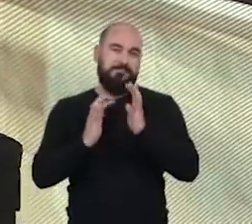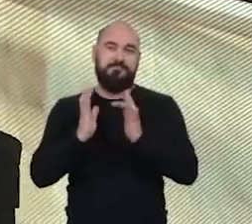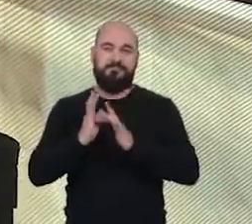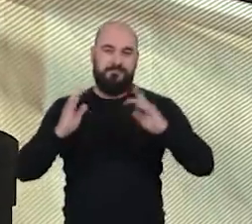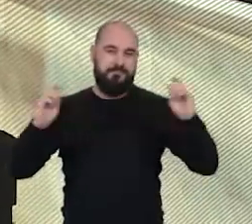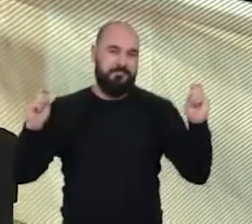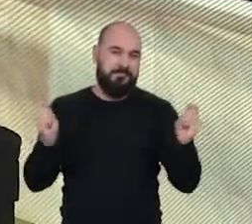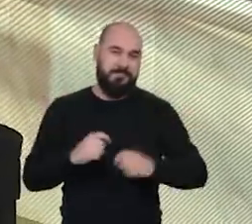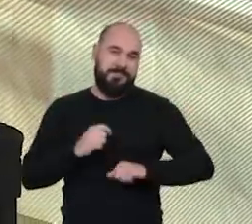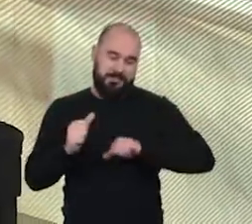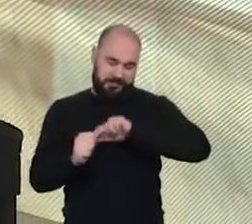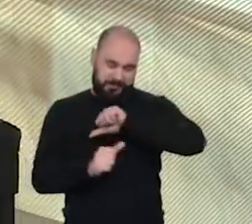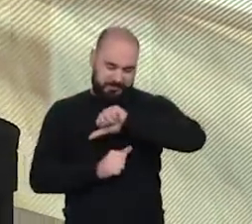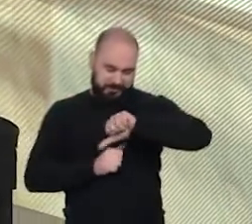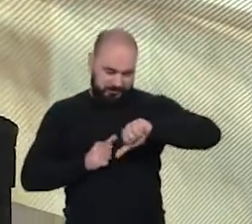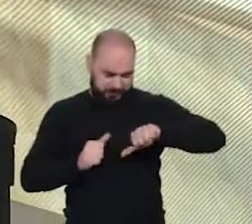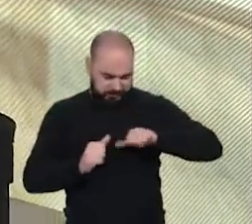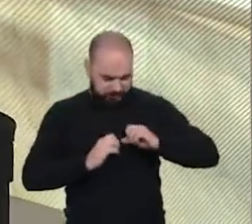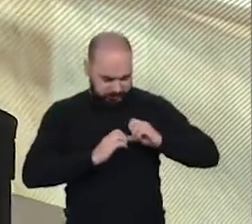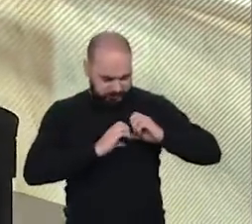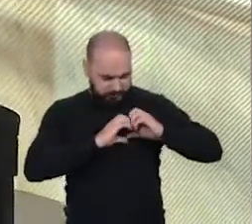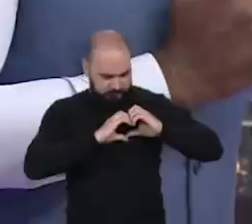Restaurar seu coração,